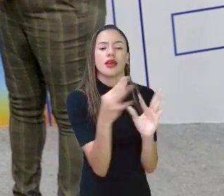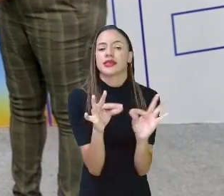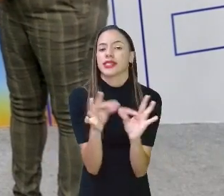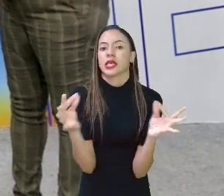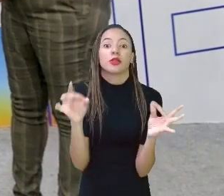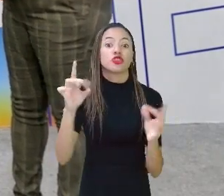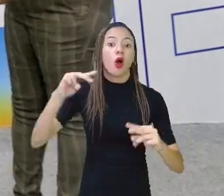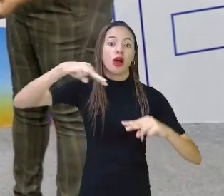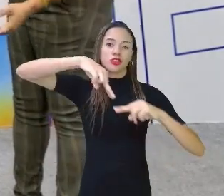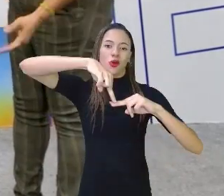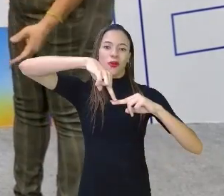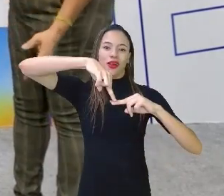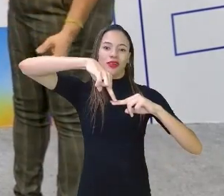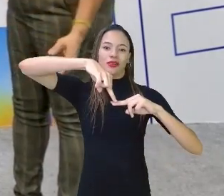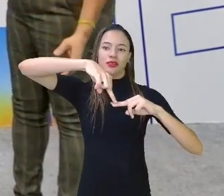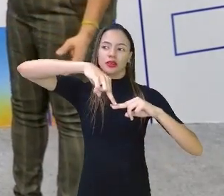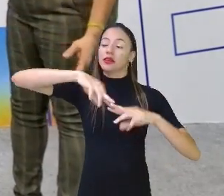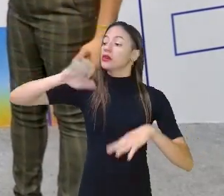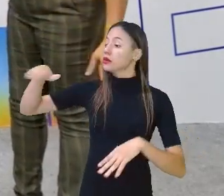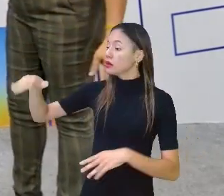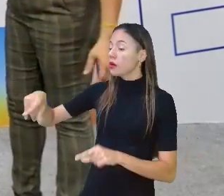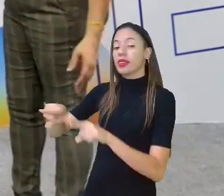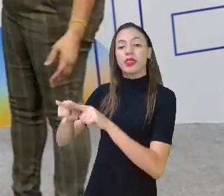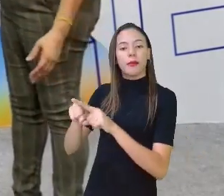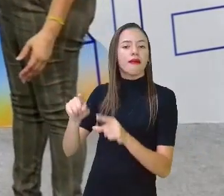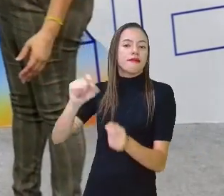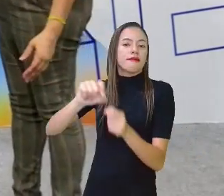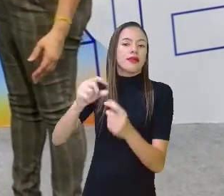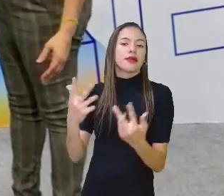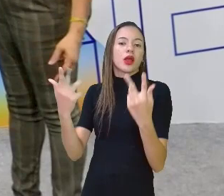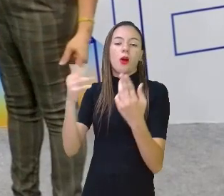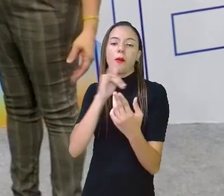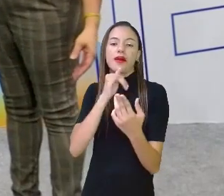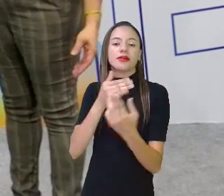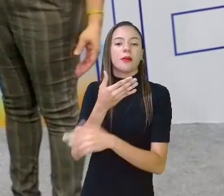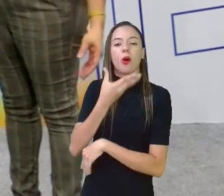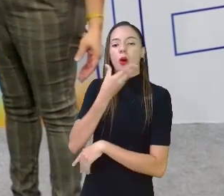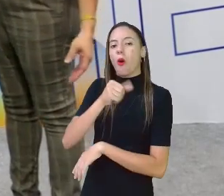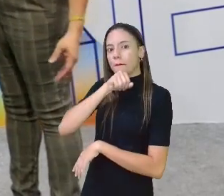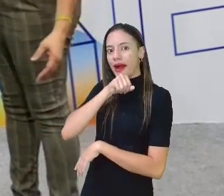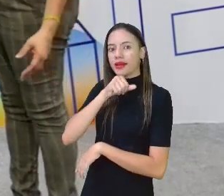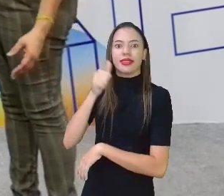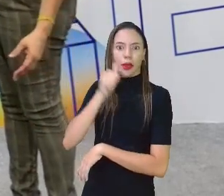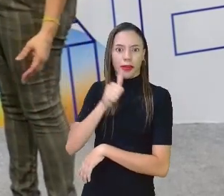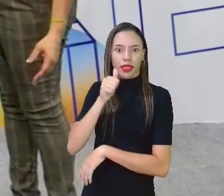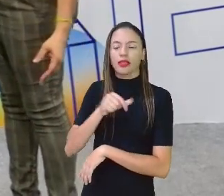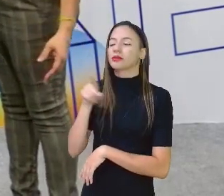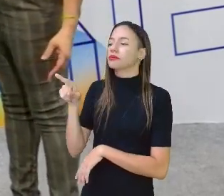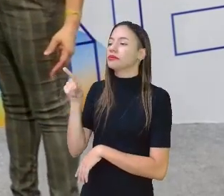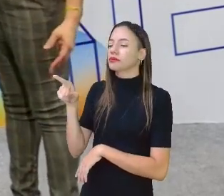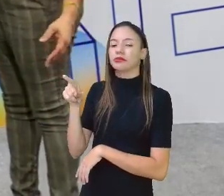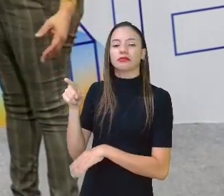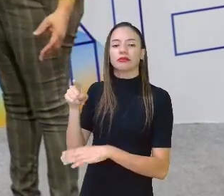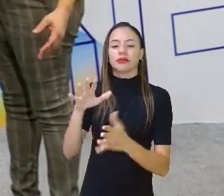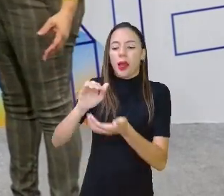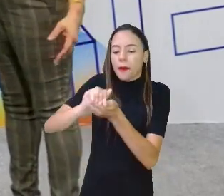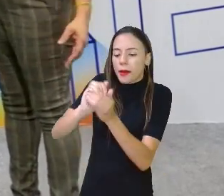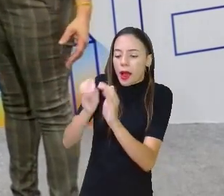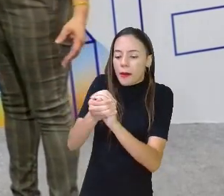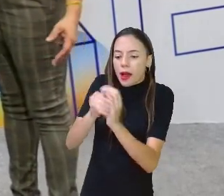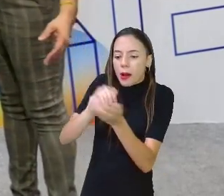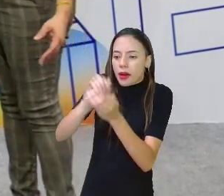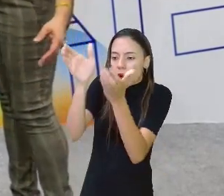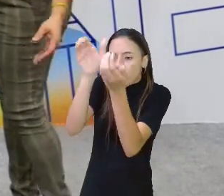sombra. Ou até fazer como o pai, com massa de modelar o barro, tentar dar relevo,